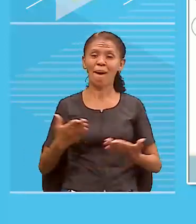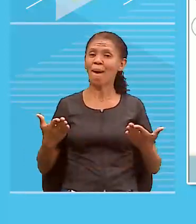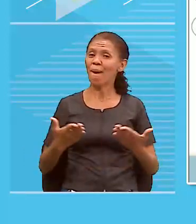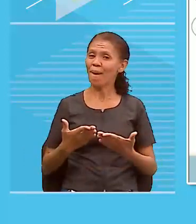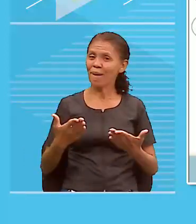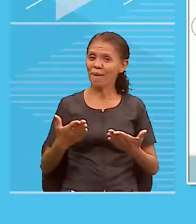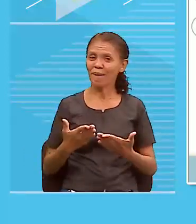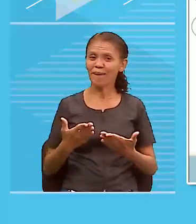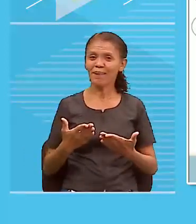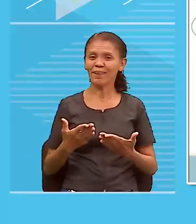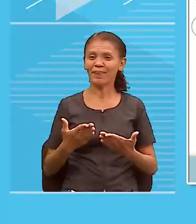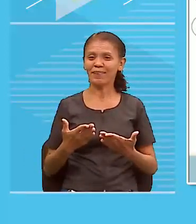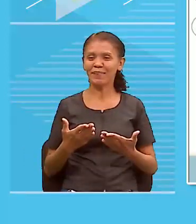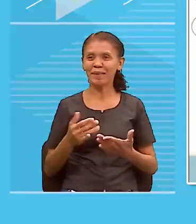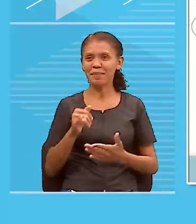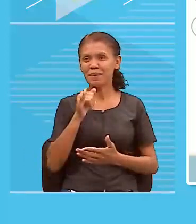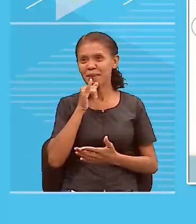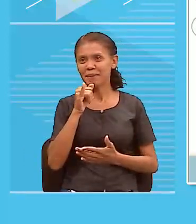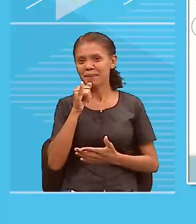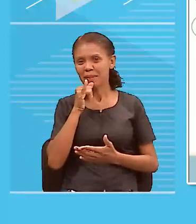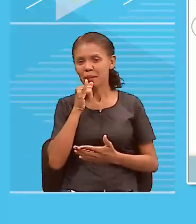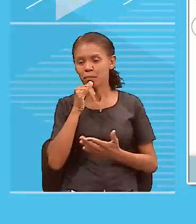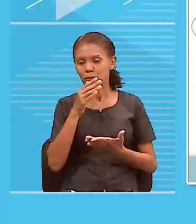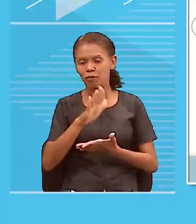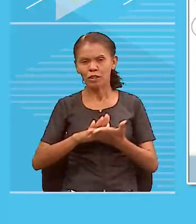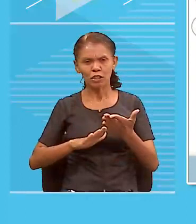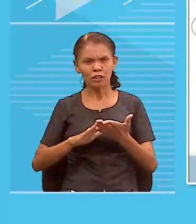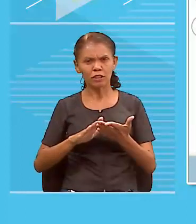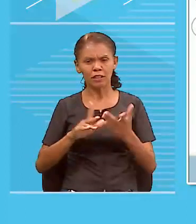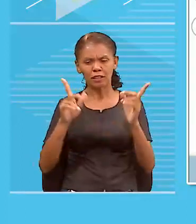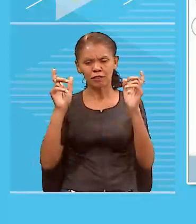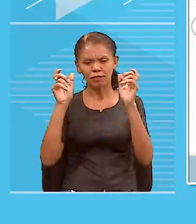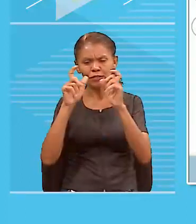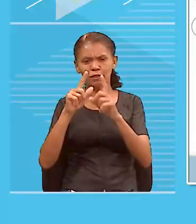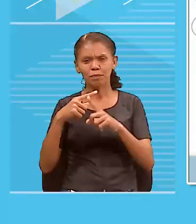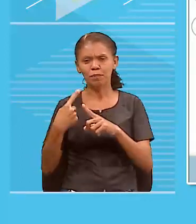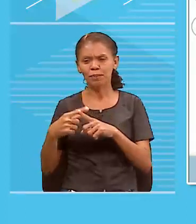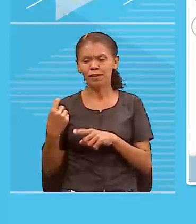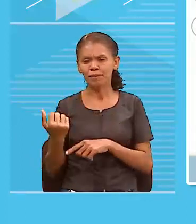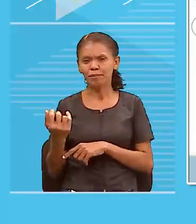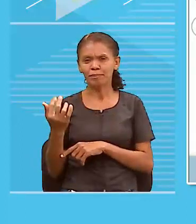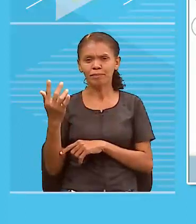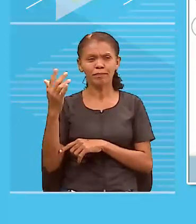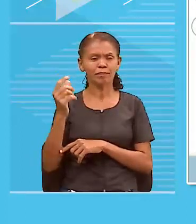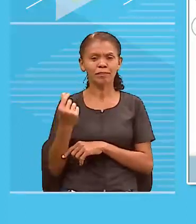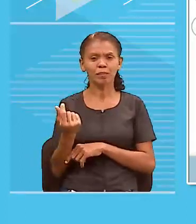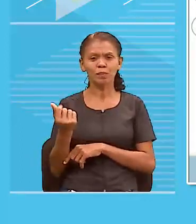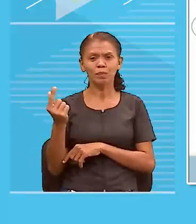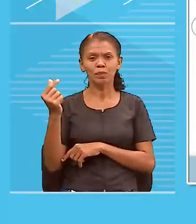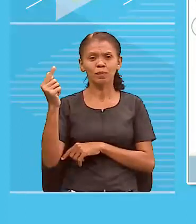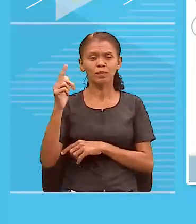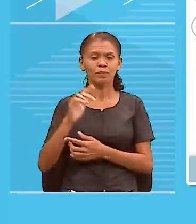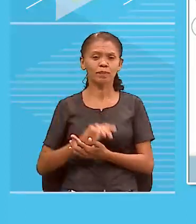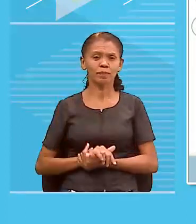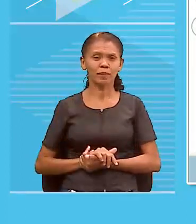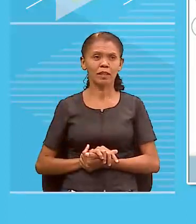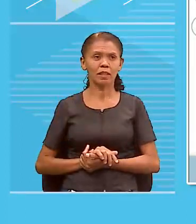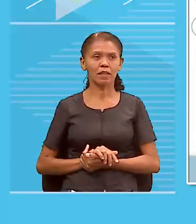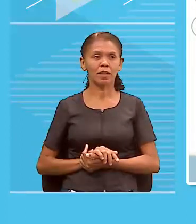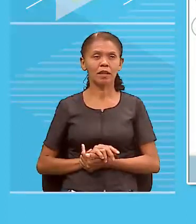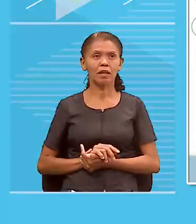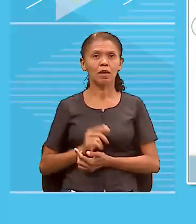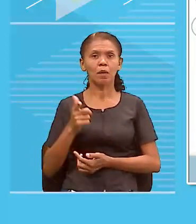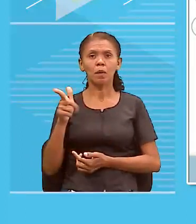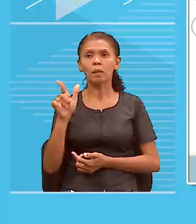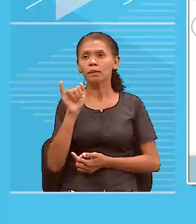viajar é se eu fosse rico eu estudaria no estéril e fazer lá um doutorado